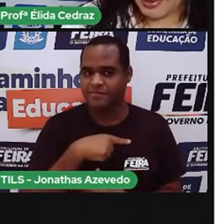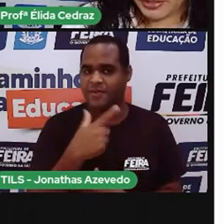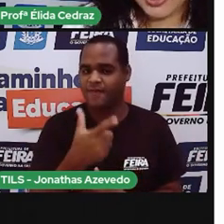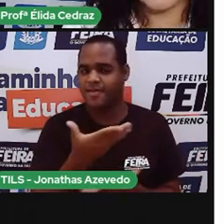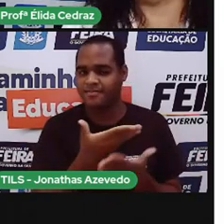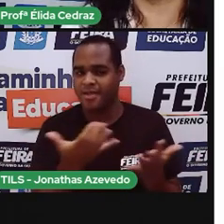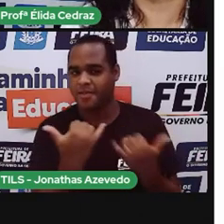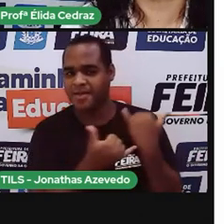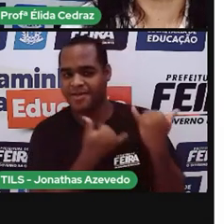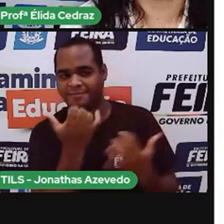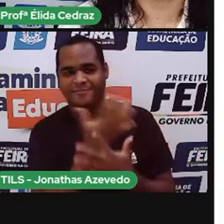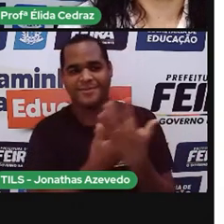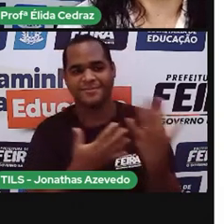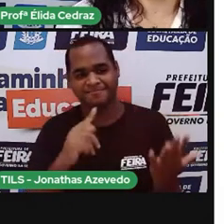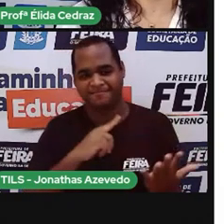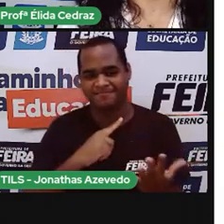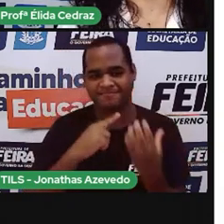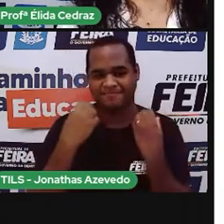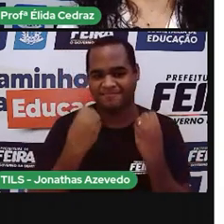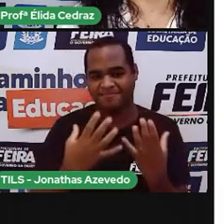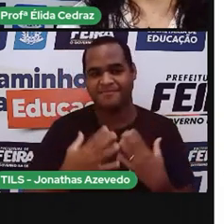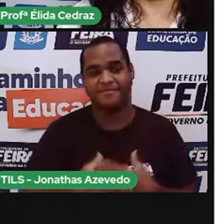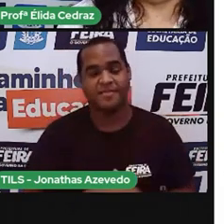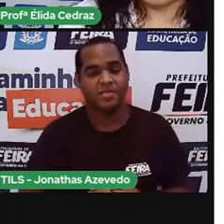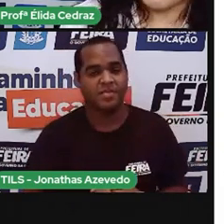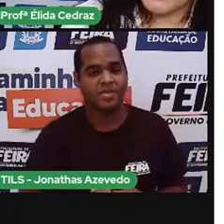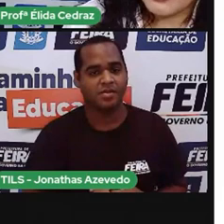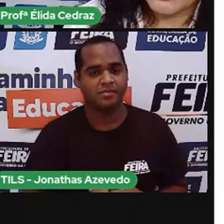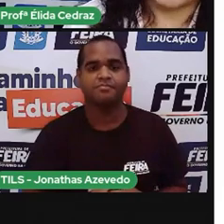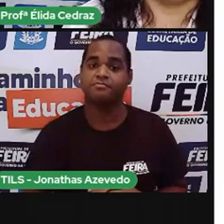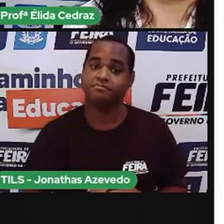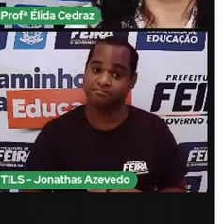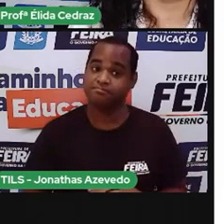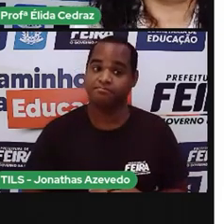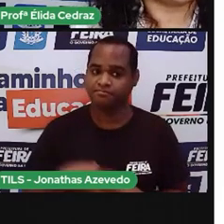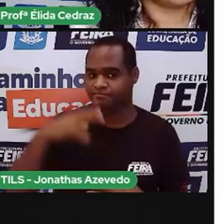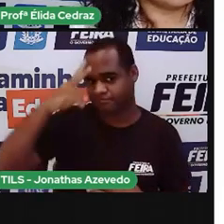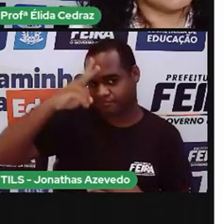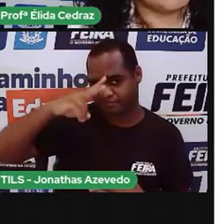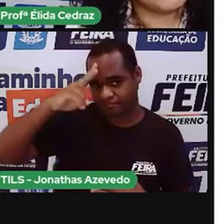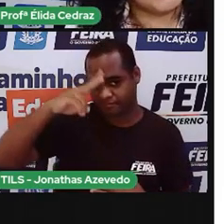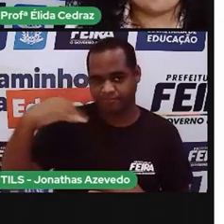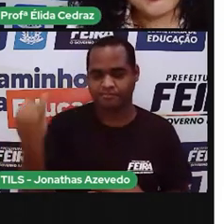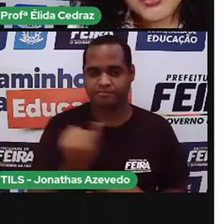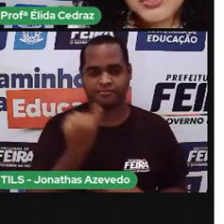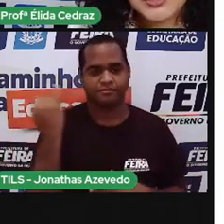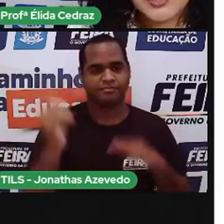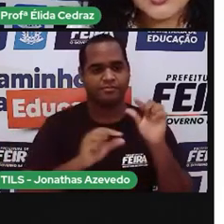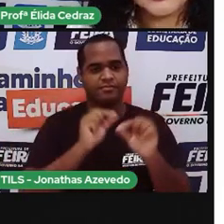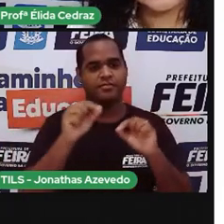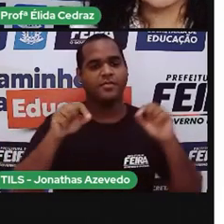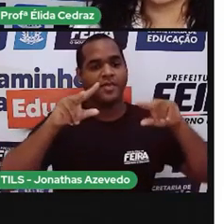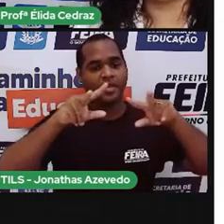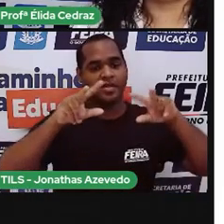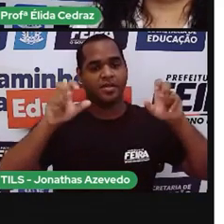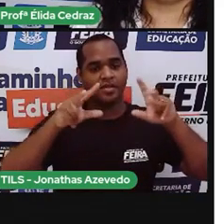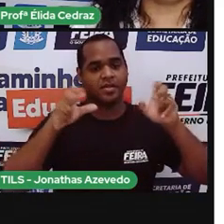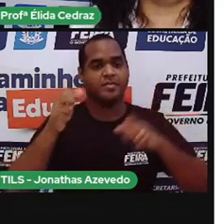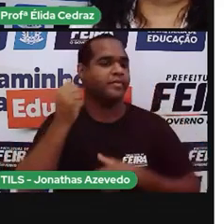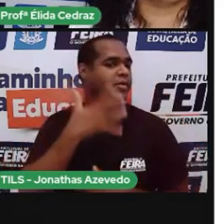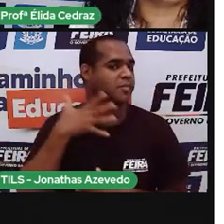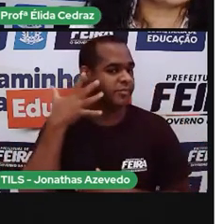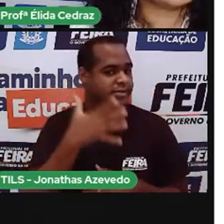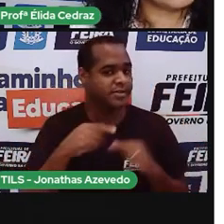encantaram bastante Lembrando que o nosso sistema de música Nós estamos